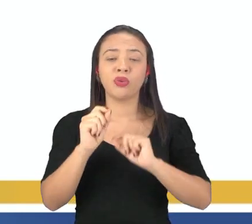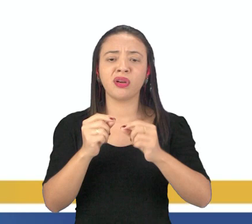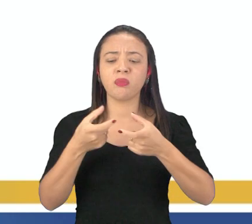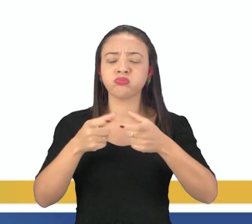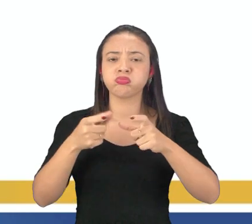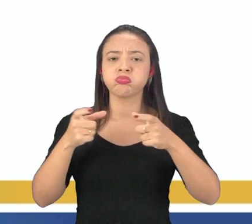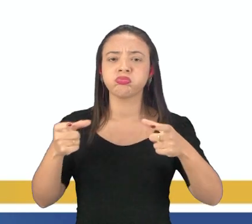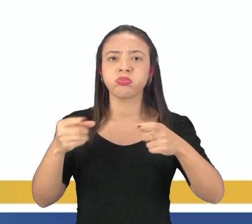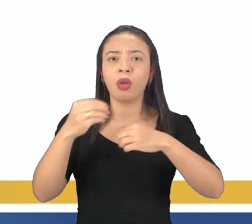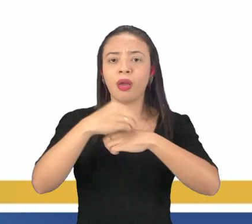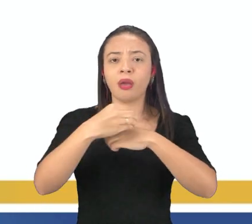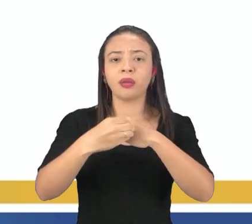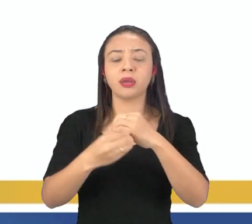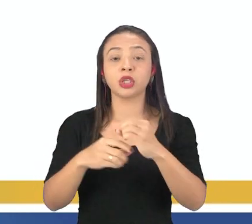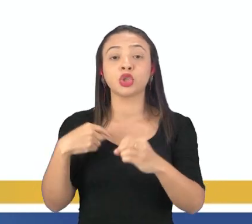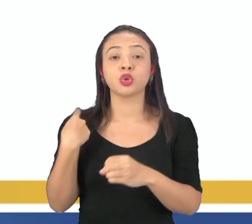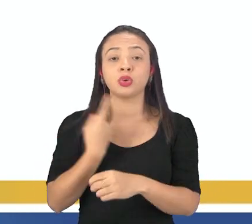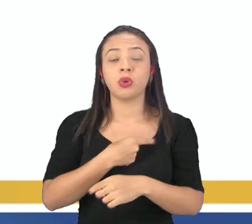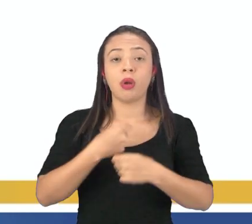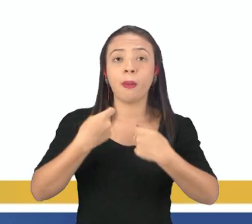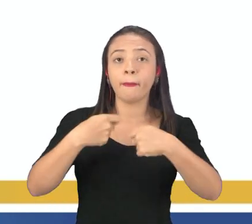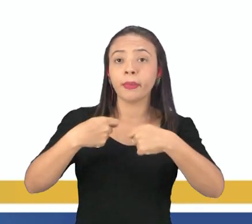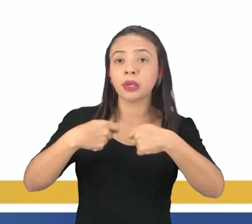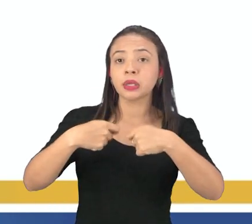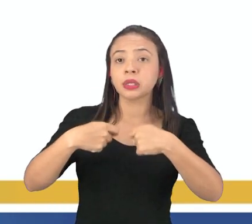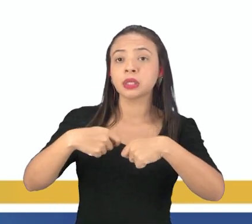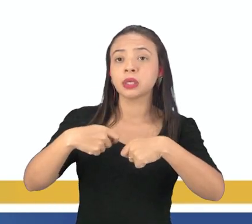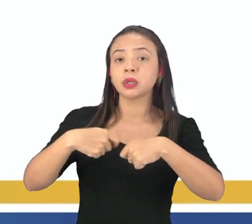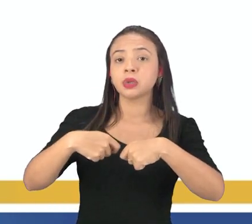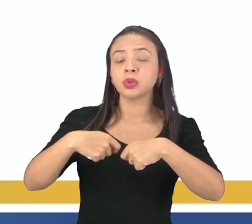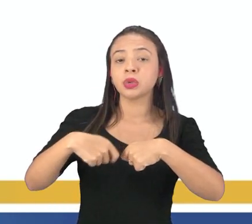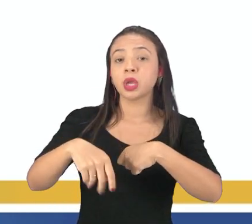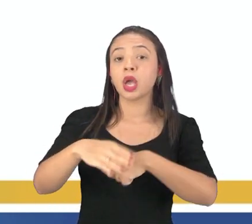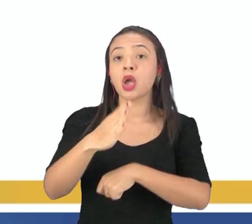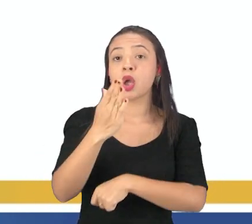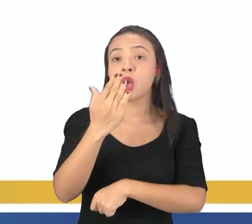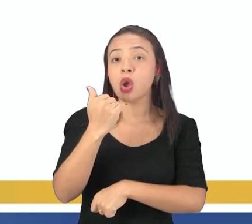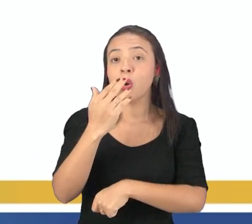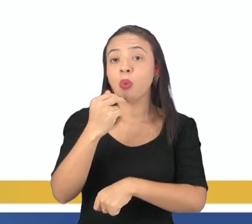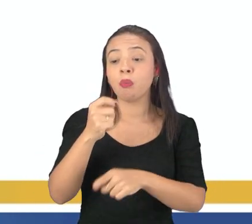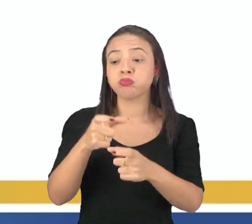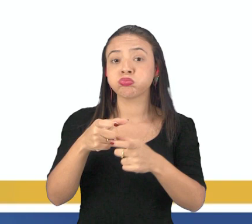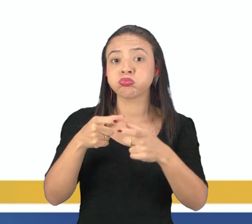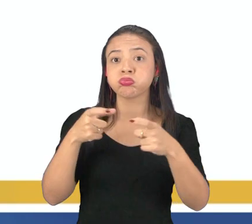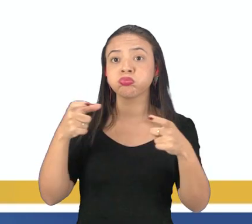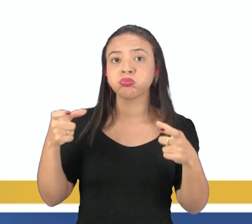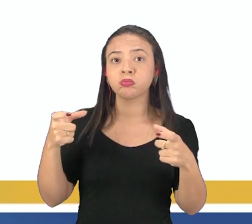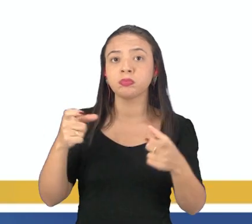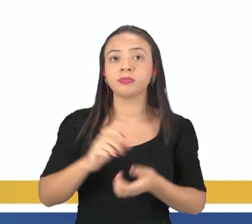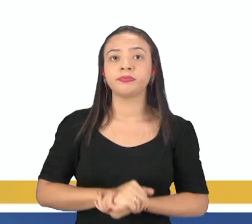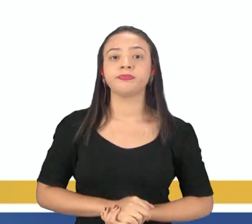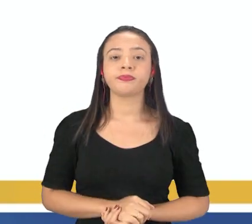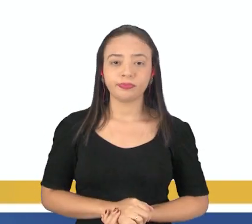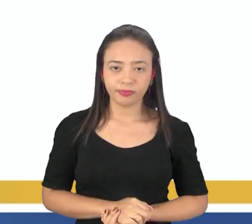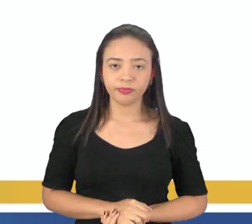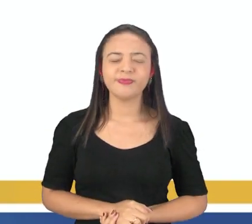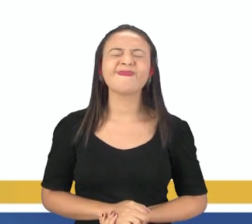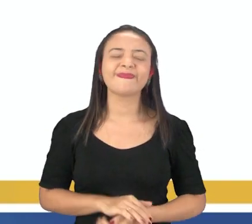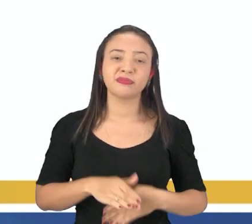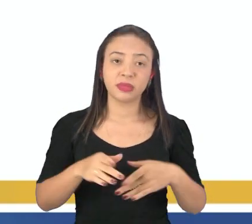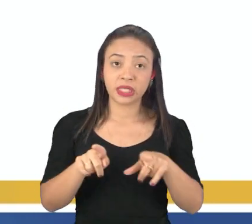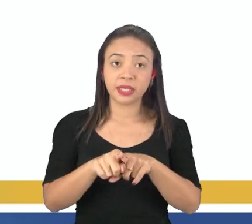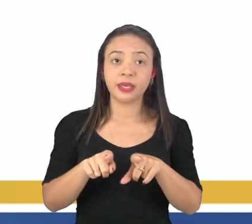inclusive como macromoléculas, ou seja, são aqueles nutrientes, né, são aqueles macronutrientes que a gente tem que ingerir em uma